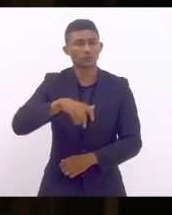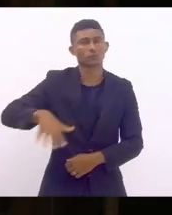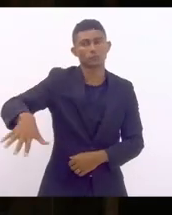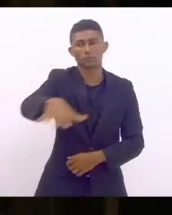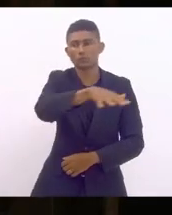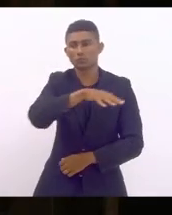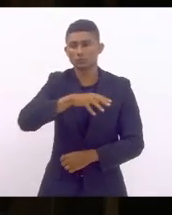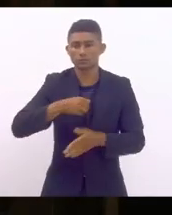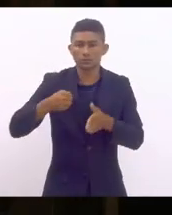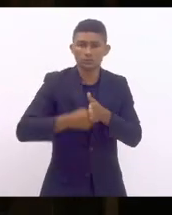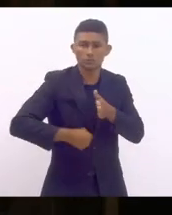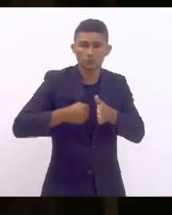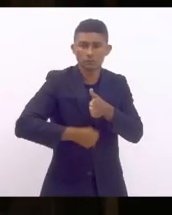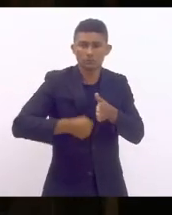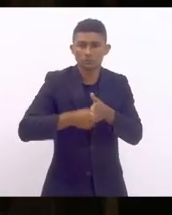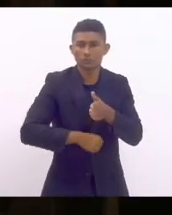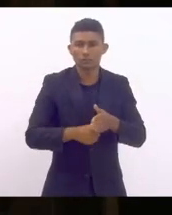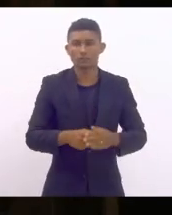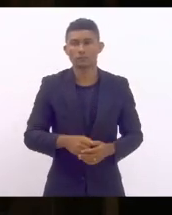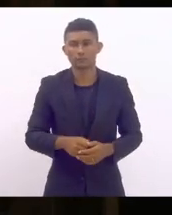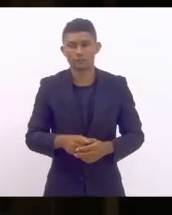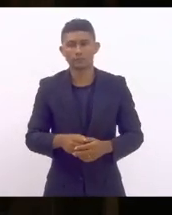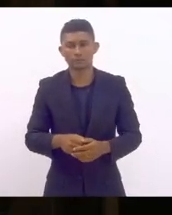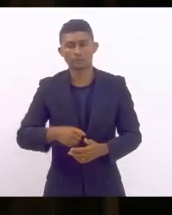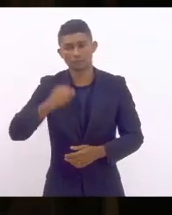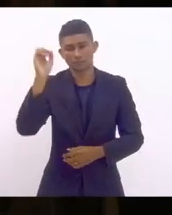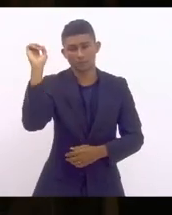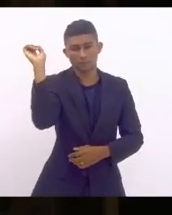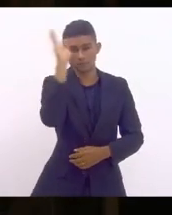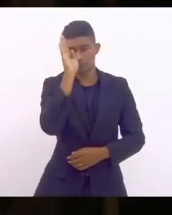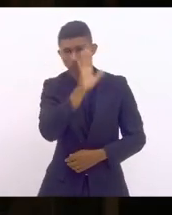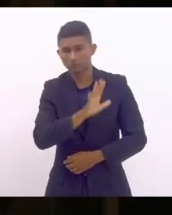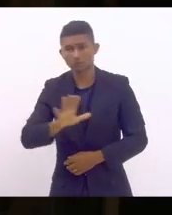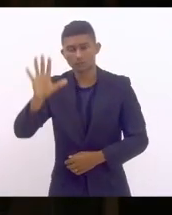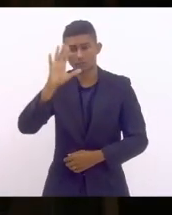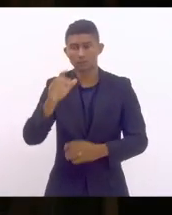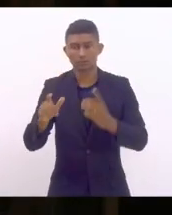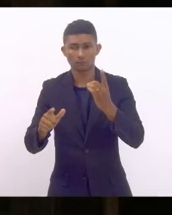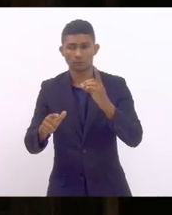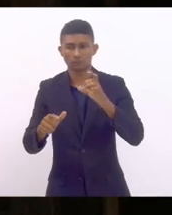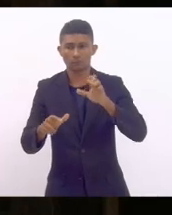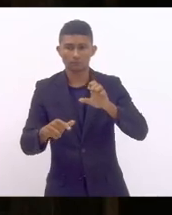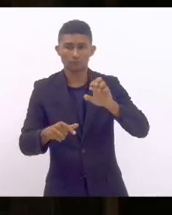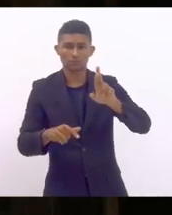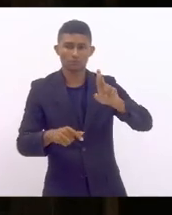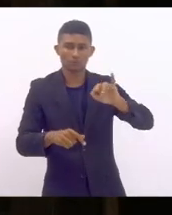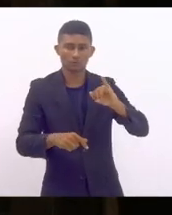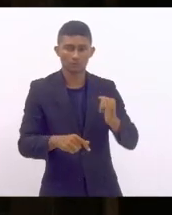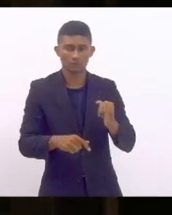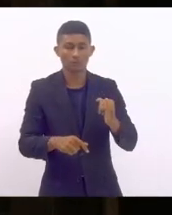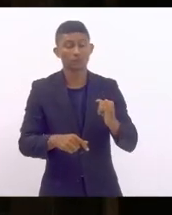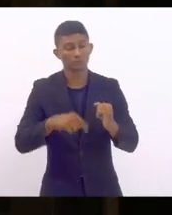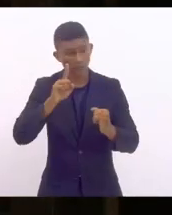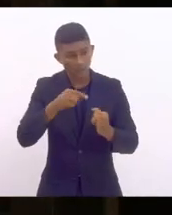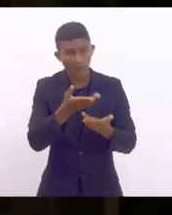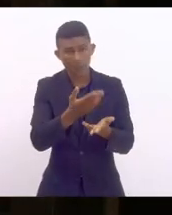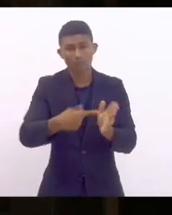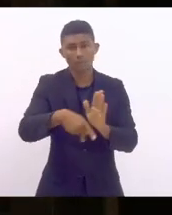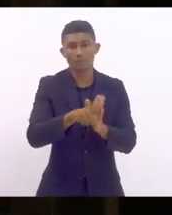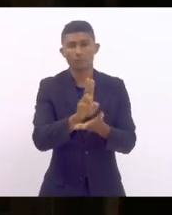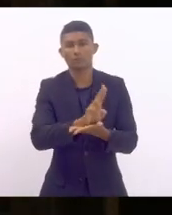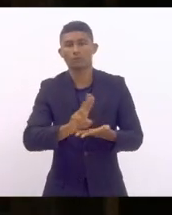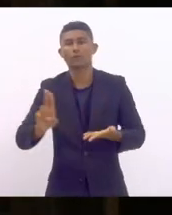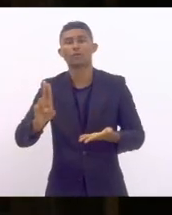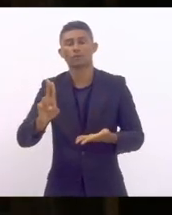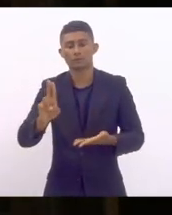uma forma mais geral né Tratando as necessidades gerais do Estudante nacionalmente né é o descendo até RJ possível dependendo da principal Universidade do país da maior